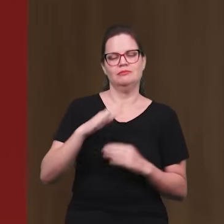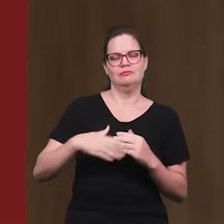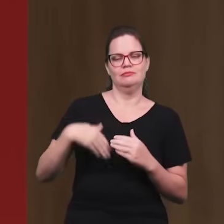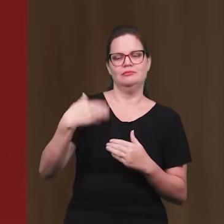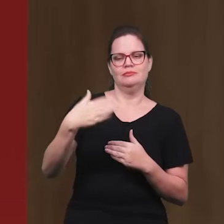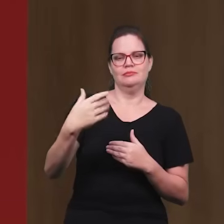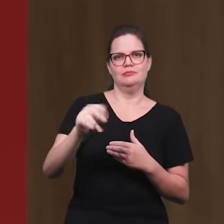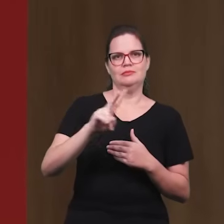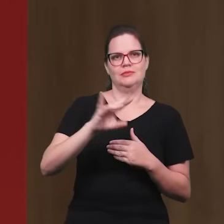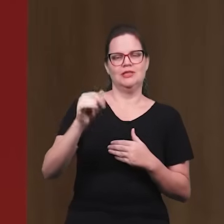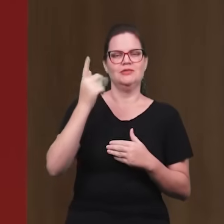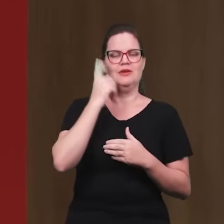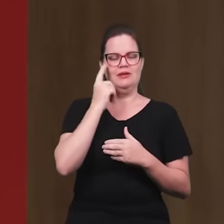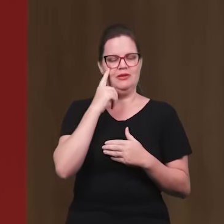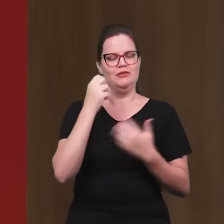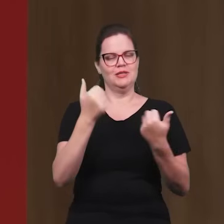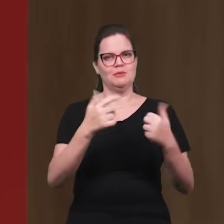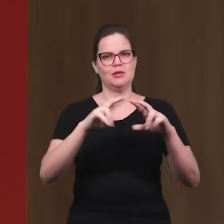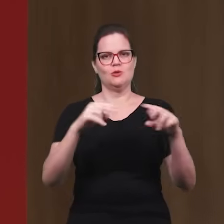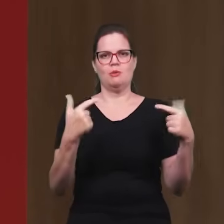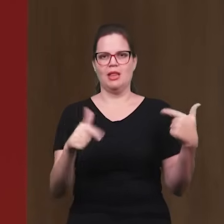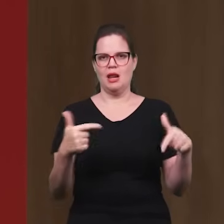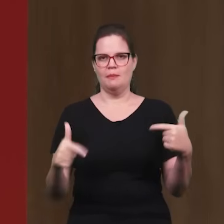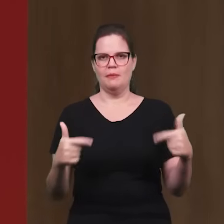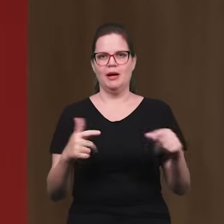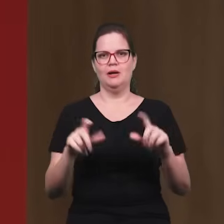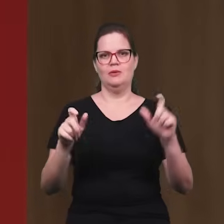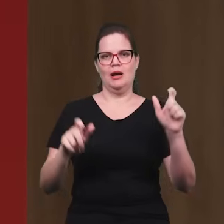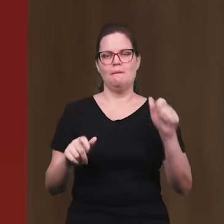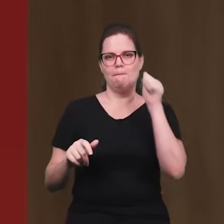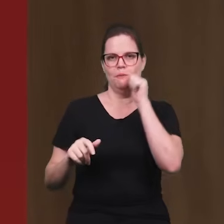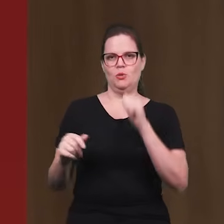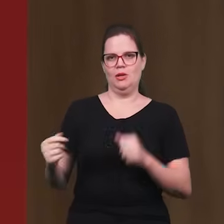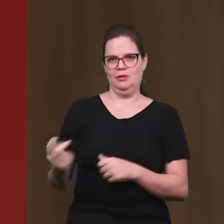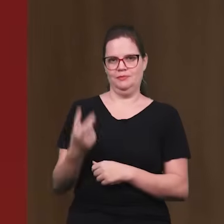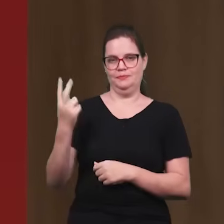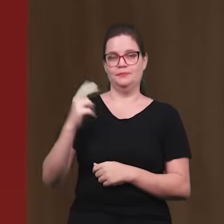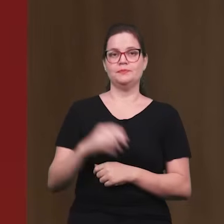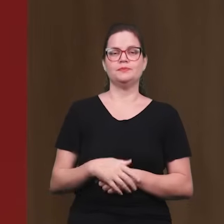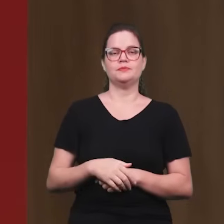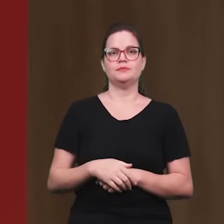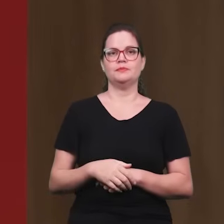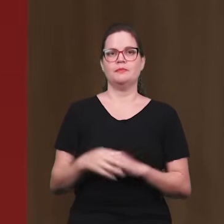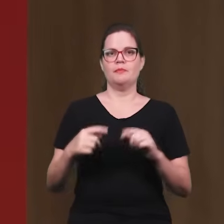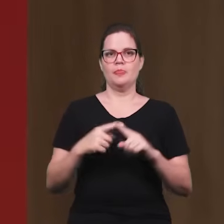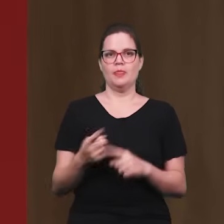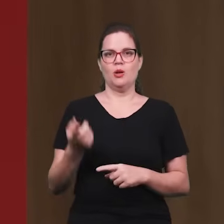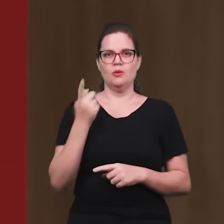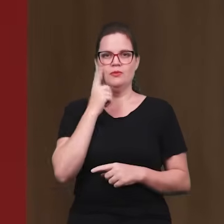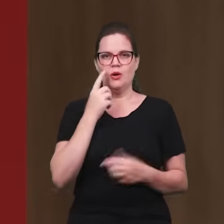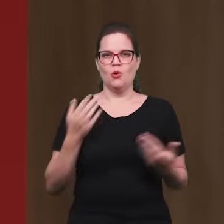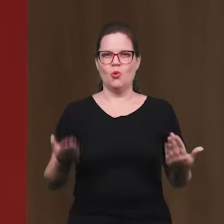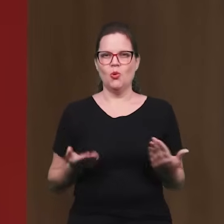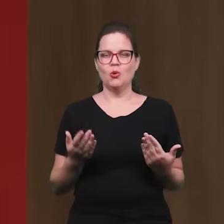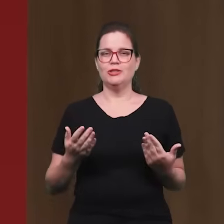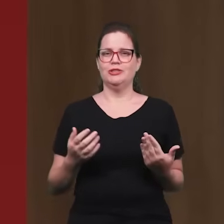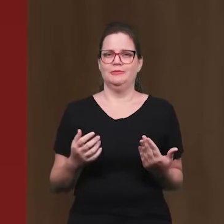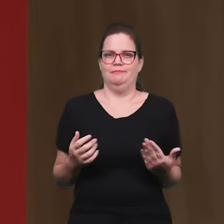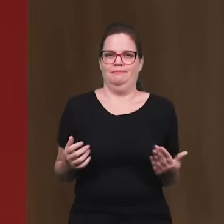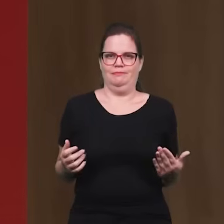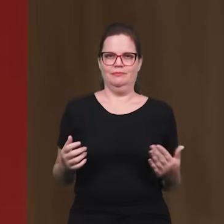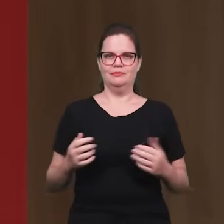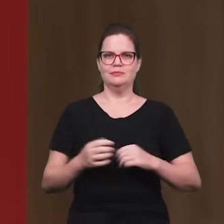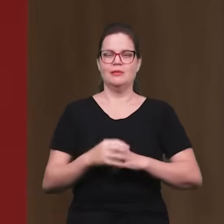sobre essa questão do trabalho em relação à mulher virtuosa, mas às vezes hoje é algo que é tanta preocupação dentro